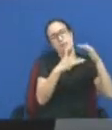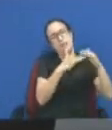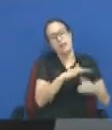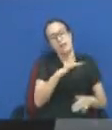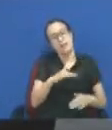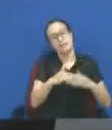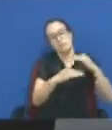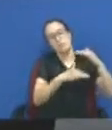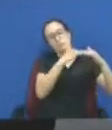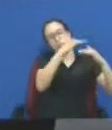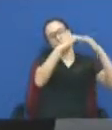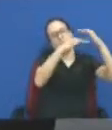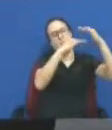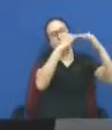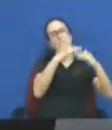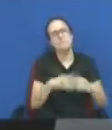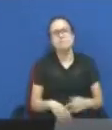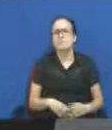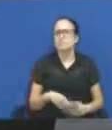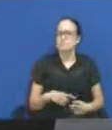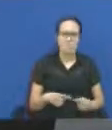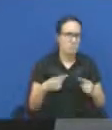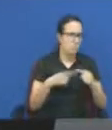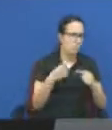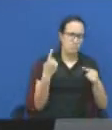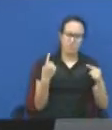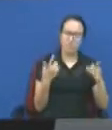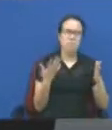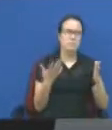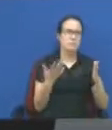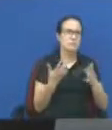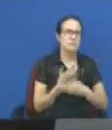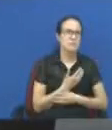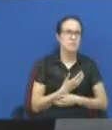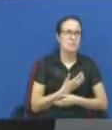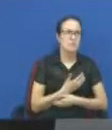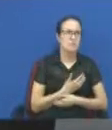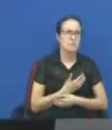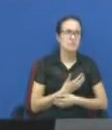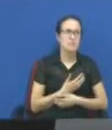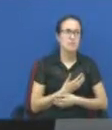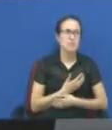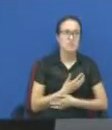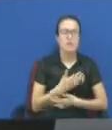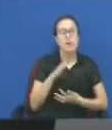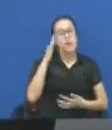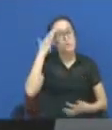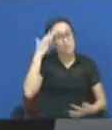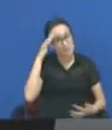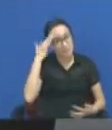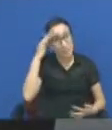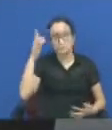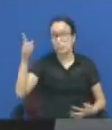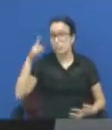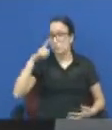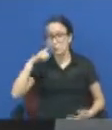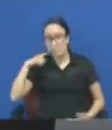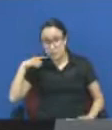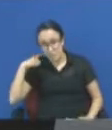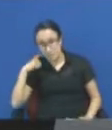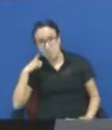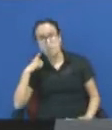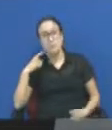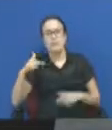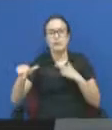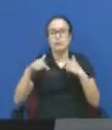dúvida a gente tem que ser contra, sim, o trabalho. Não quer dizer, eu até entendo que o Nilton tenha falado na questão assim